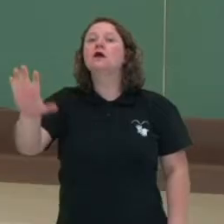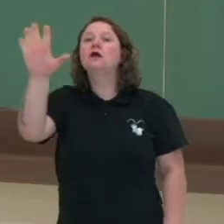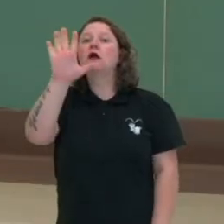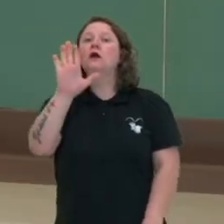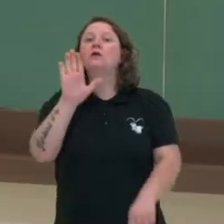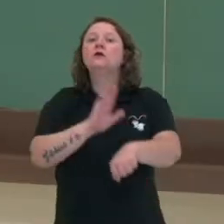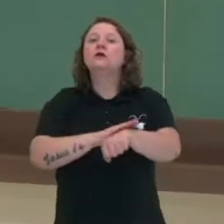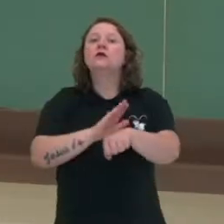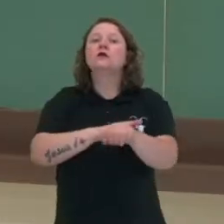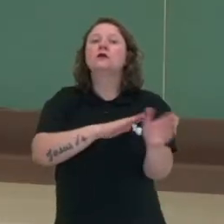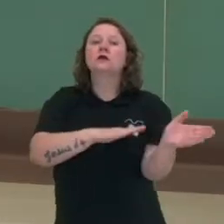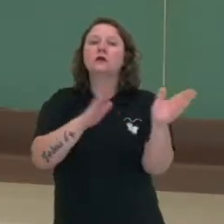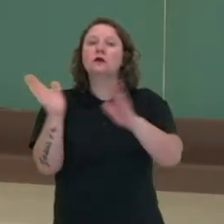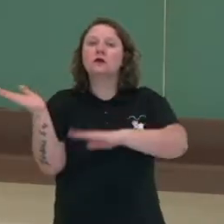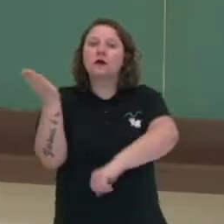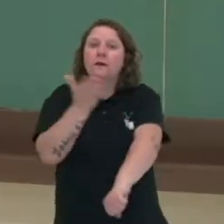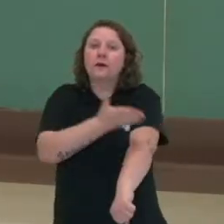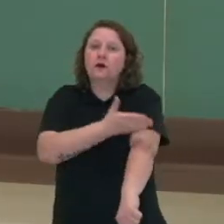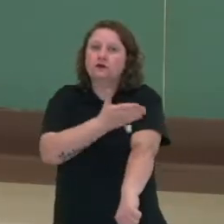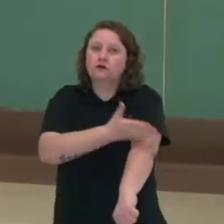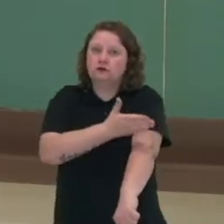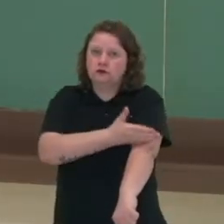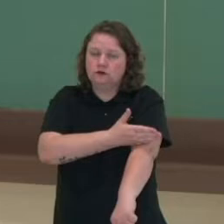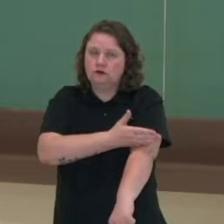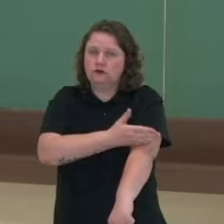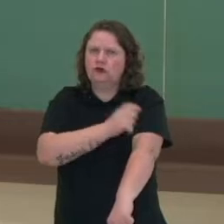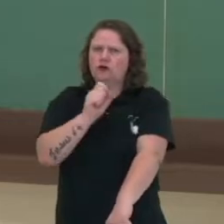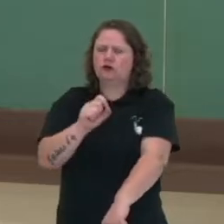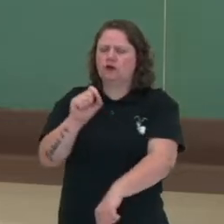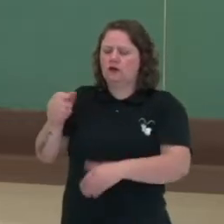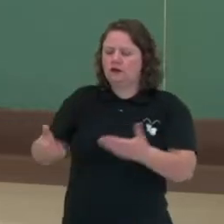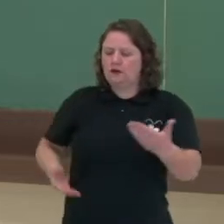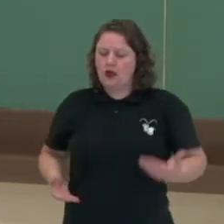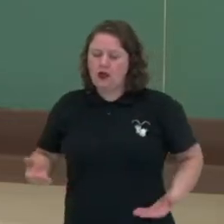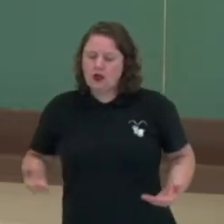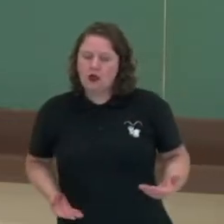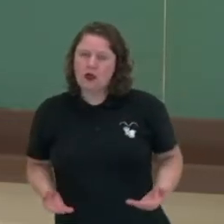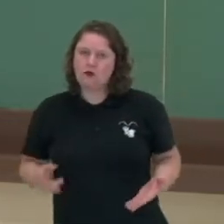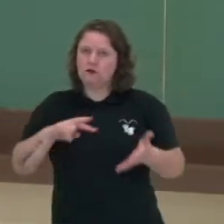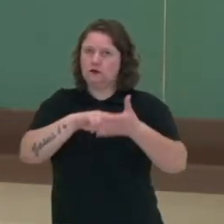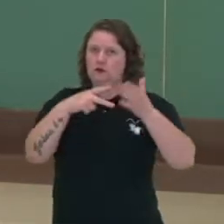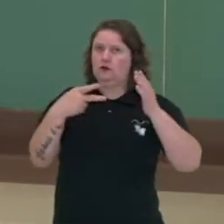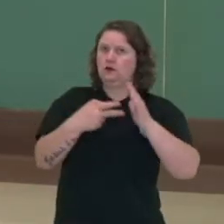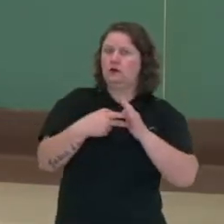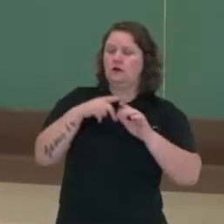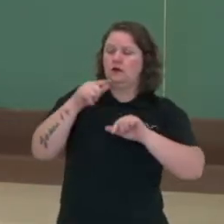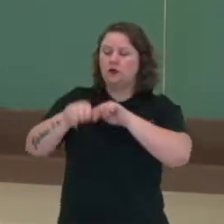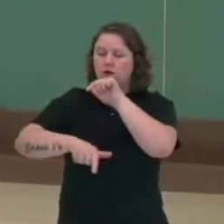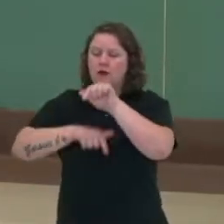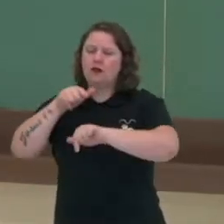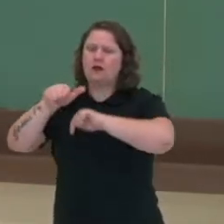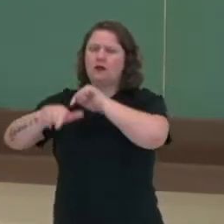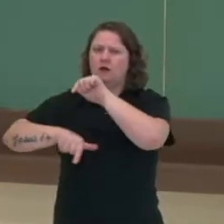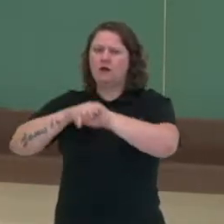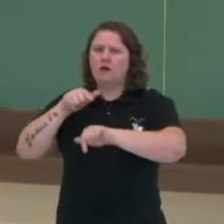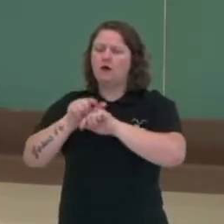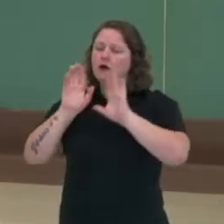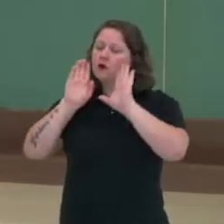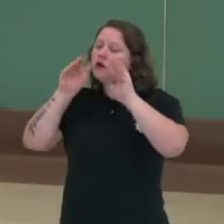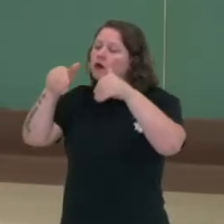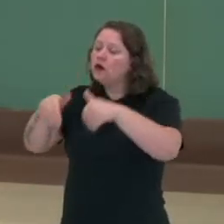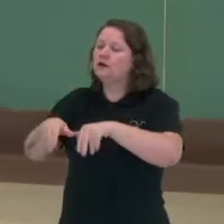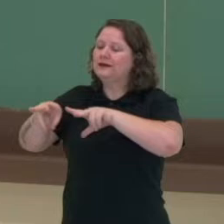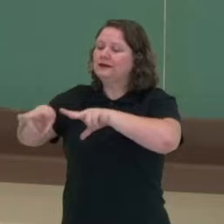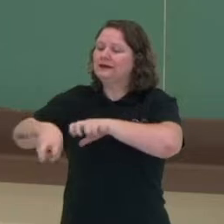até para vocês, servos eram os trabalhadores que estavam presos à terra. Tinham também os vilões, que